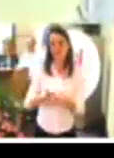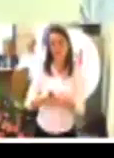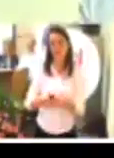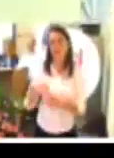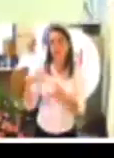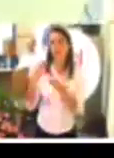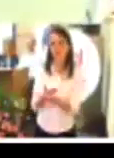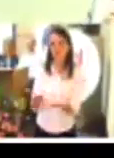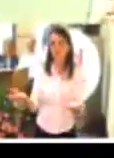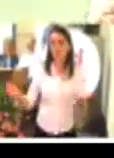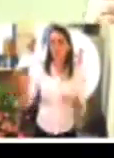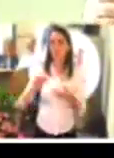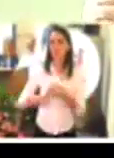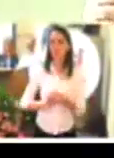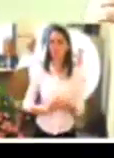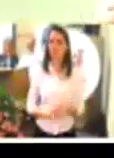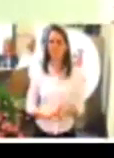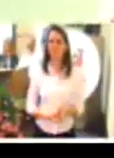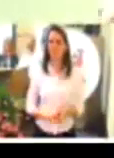a todos os senhores e senhoras.